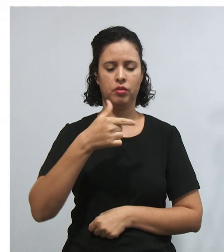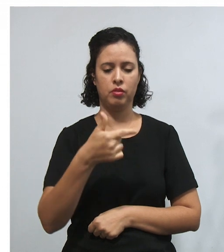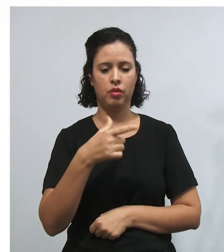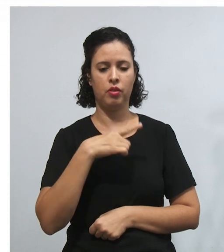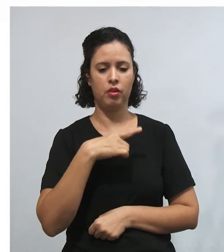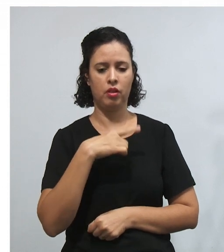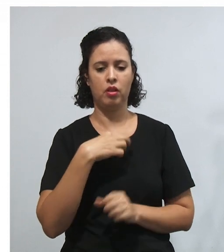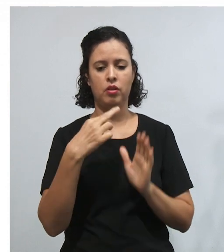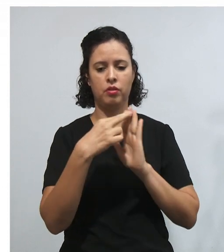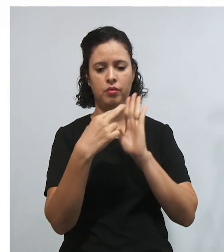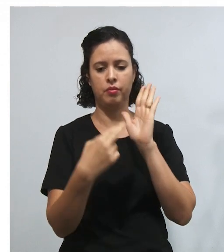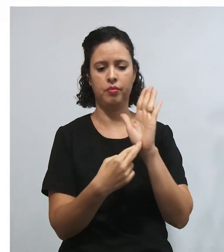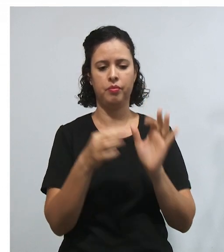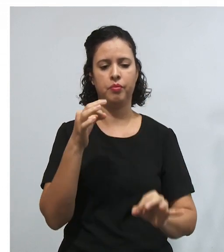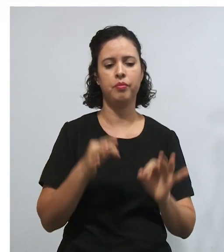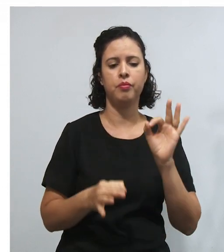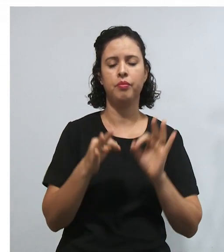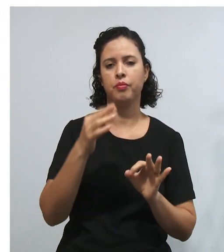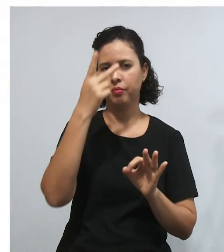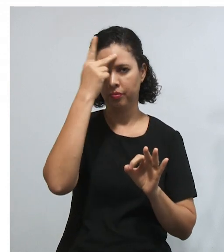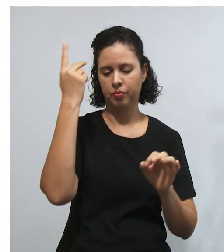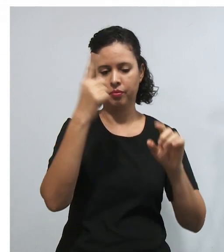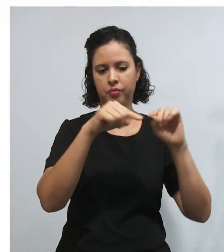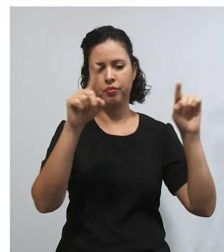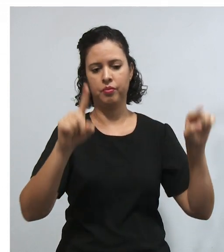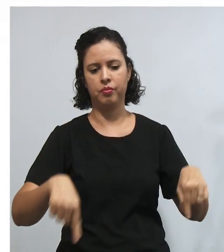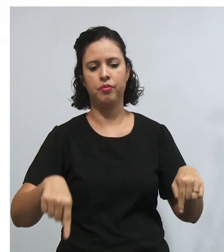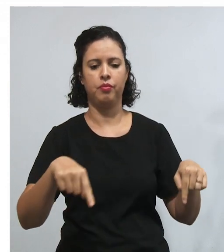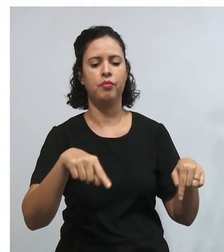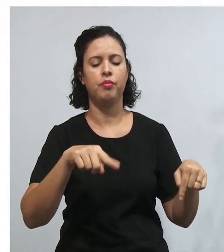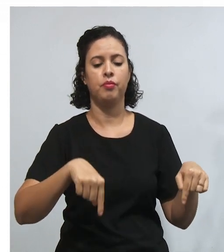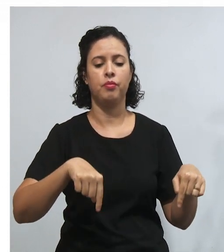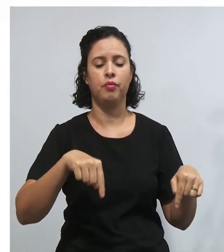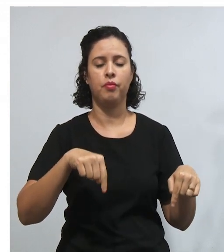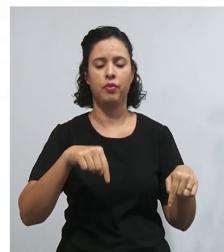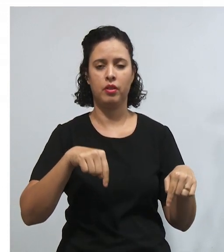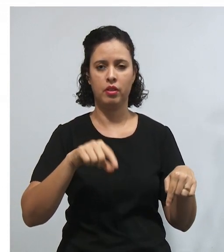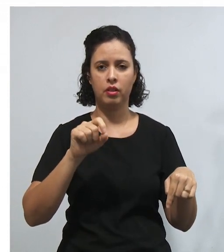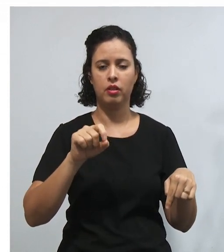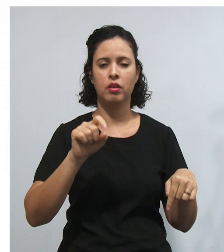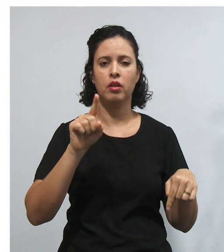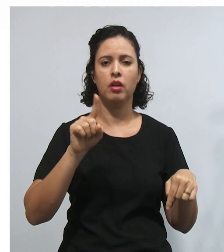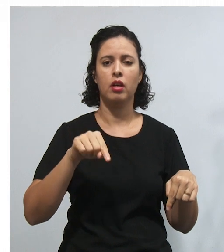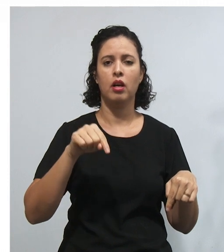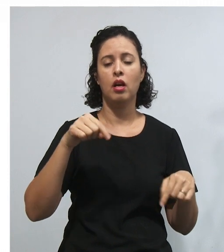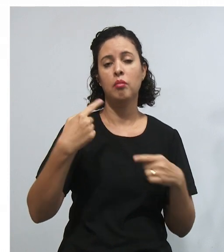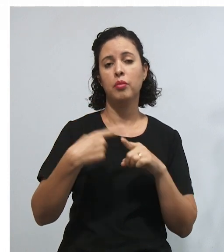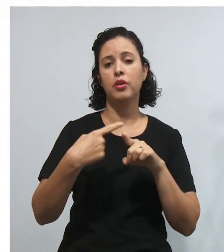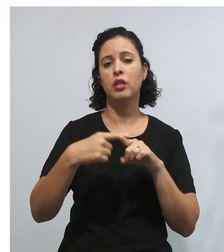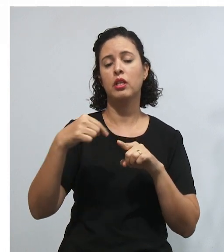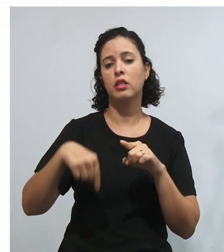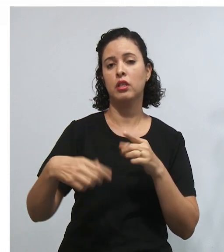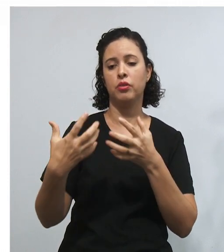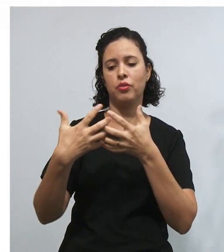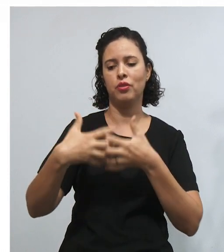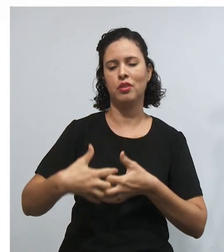servidores do estado de Rondônia, tá? Por que eu trouxe o estado de Rondônia? Porque nós estamos aqui no IFRO, né, que é o Instituto Federal de Rondônia,